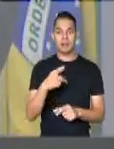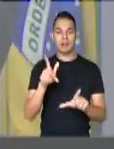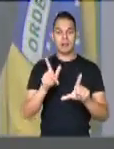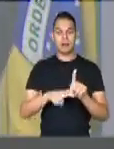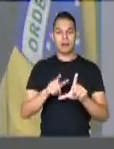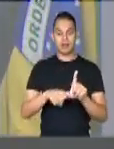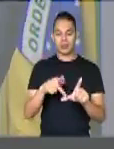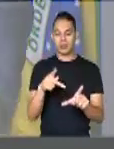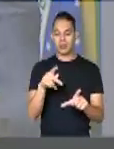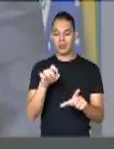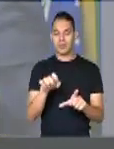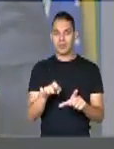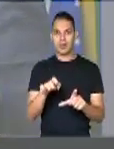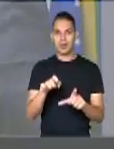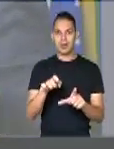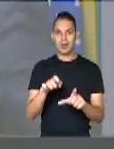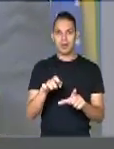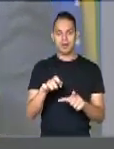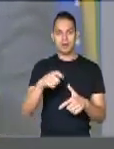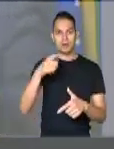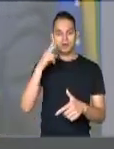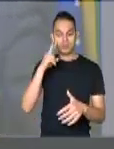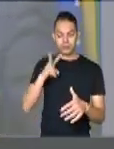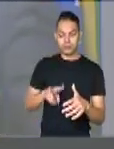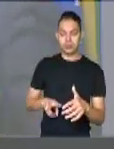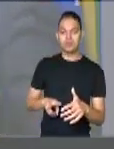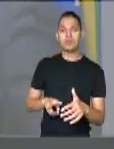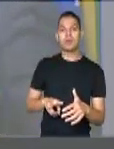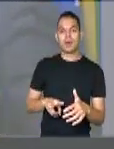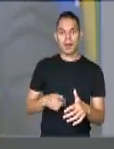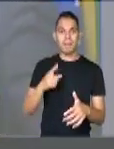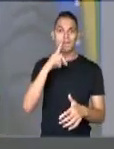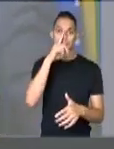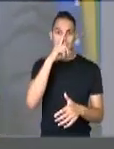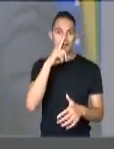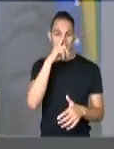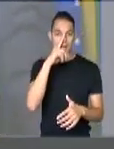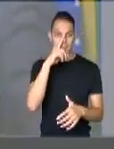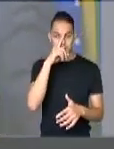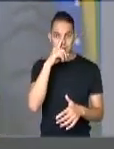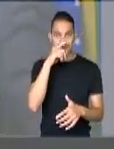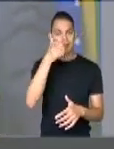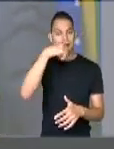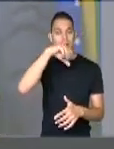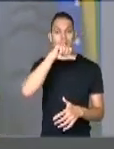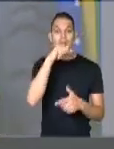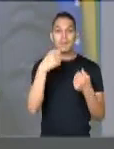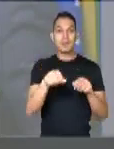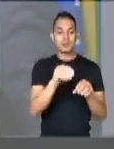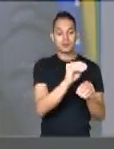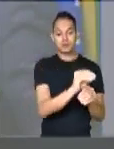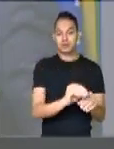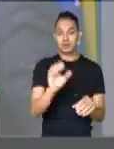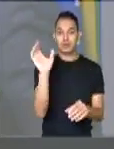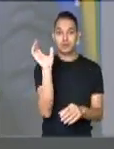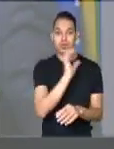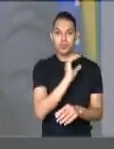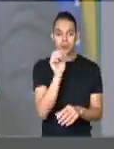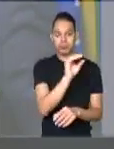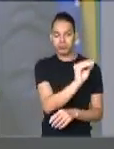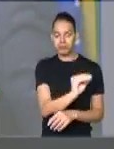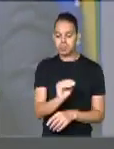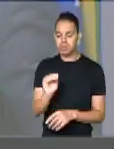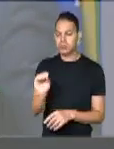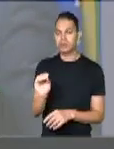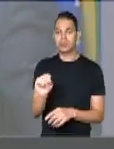minha mãe estourou a bolsa e o pé apareceu, e eu fui em um parto de alto risco. E minha mãe teve que se deslocar imediatamente para a Feira de